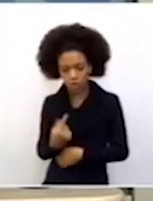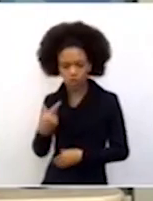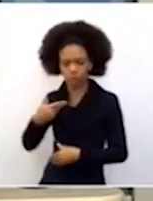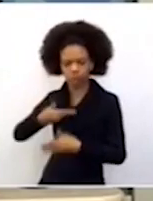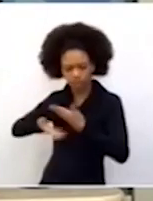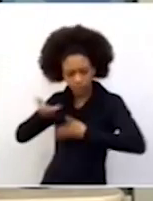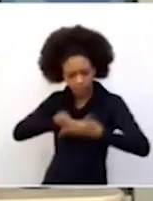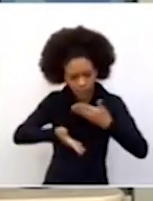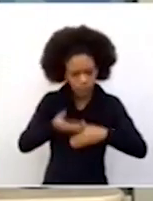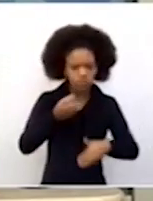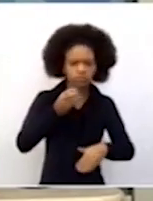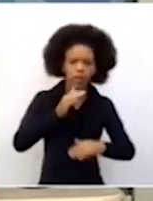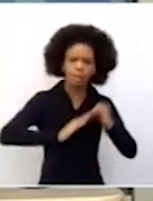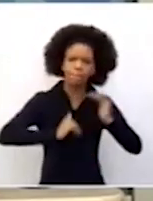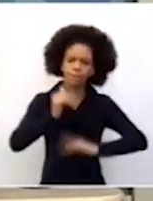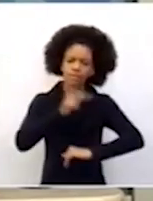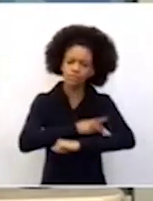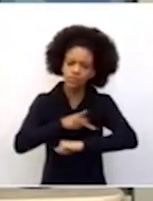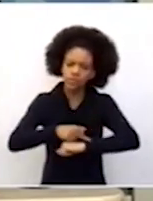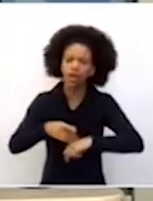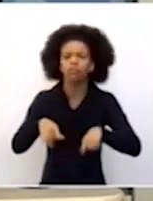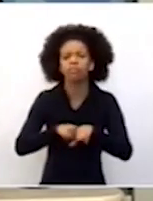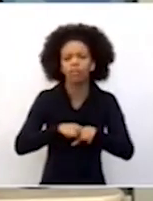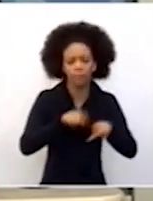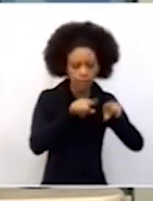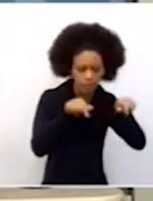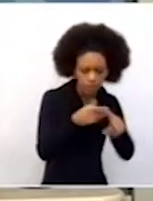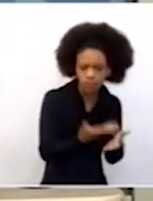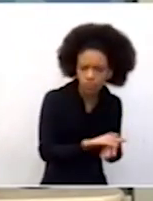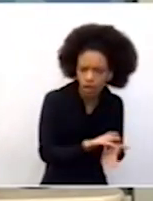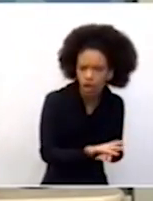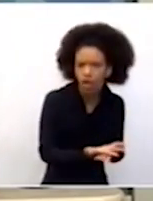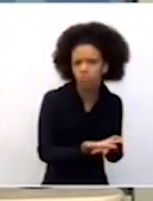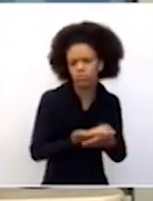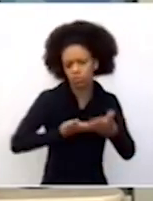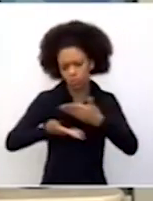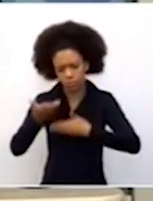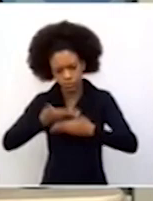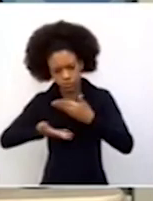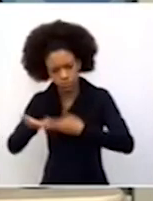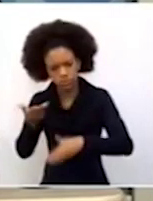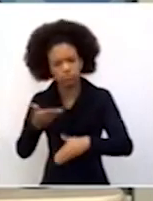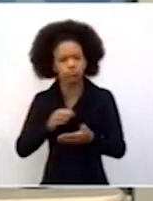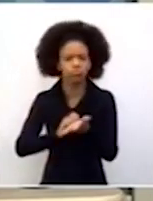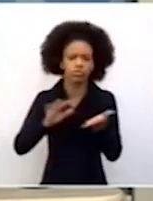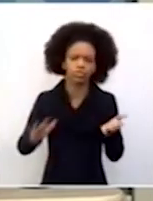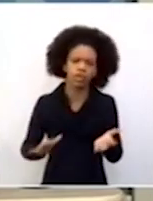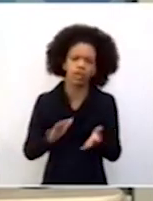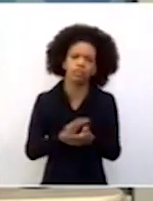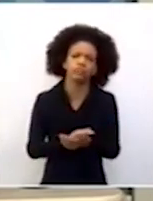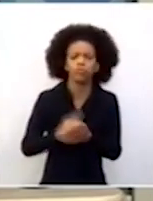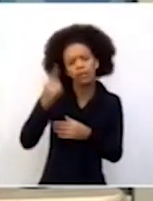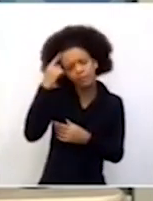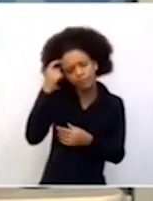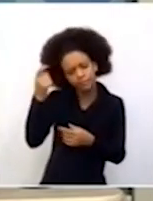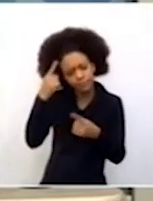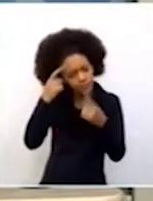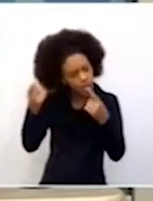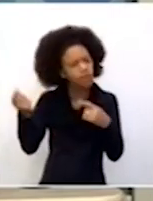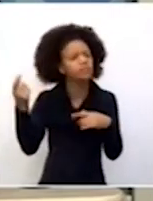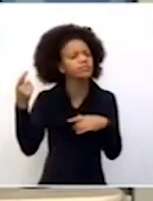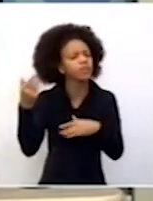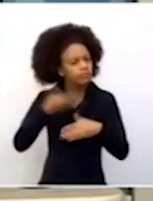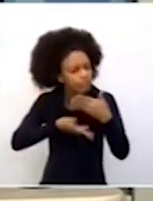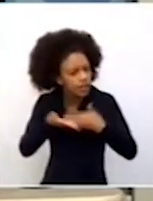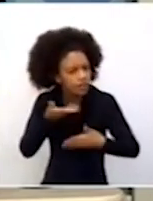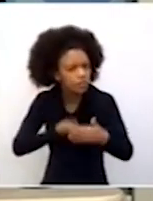práticas pedagógicas, né? Práticas de sala de aula, né? Compartilhamento de atividades, compartilhamento de ideias, de interações